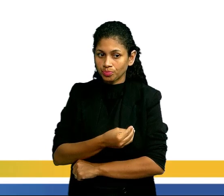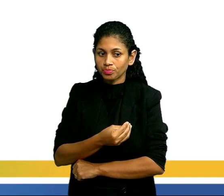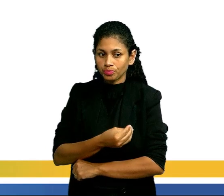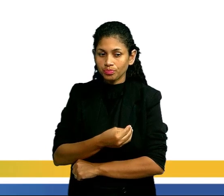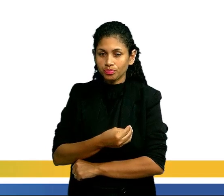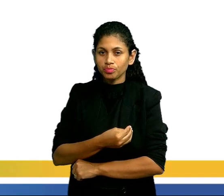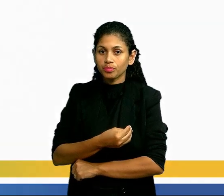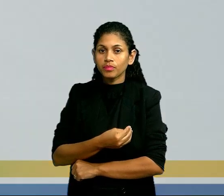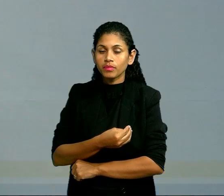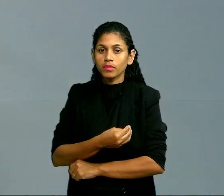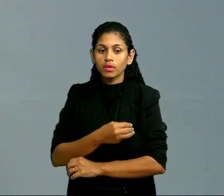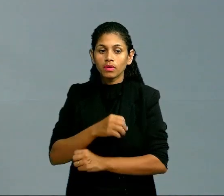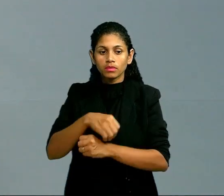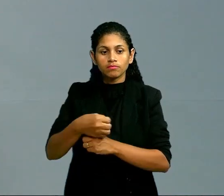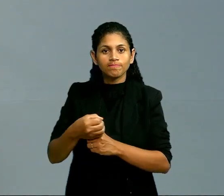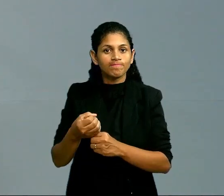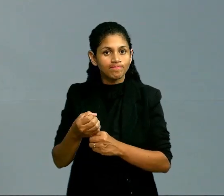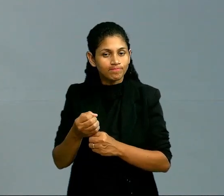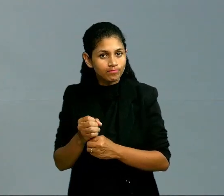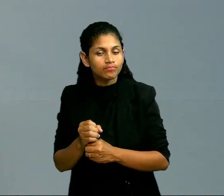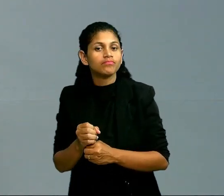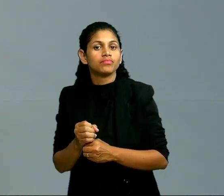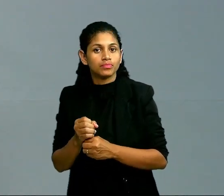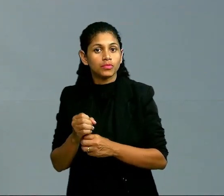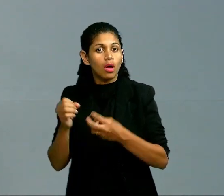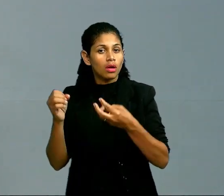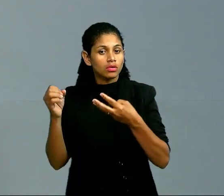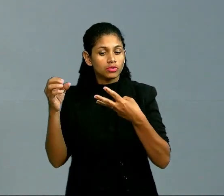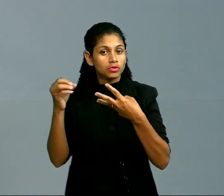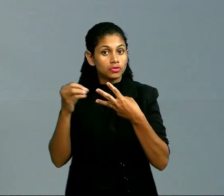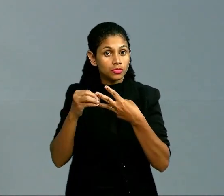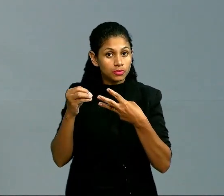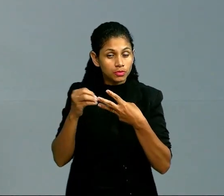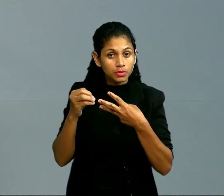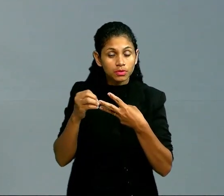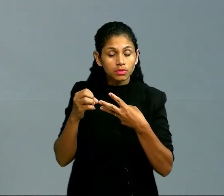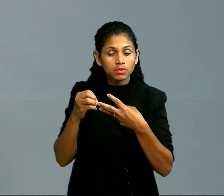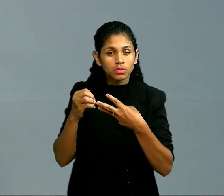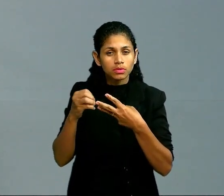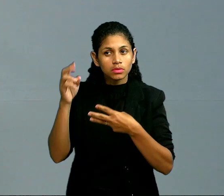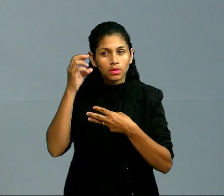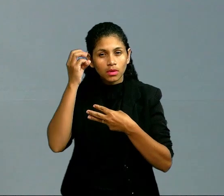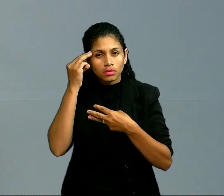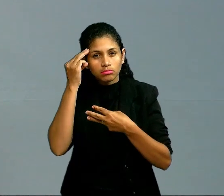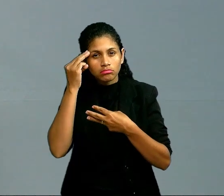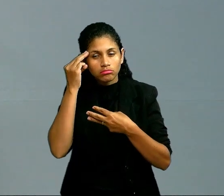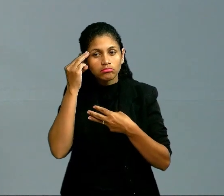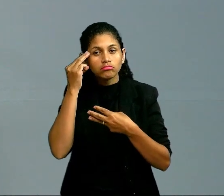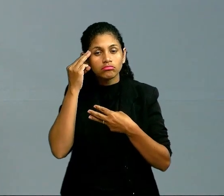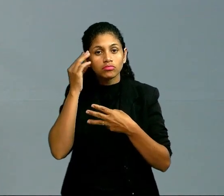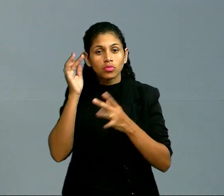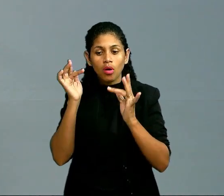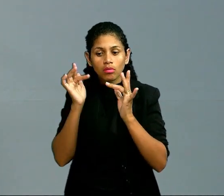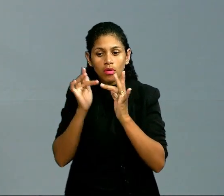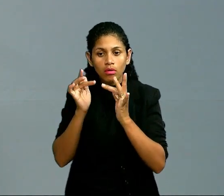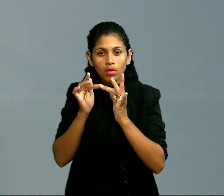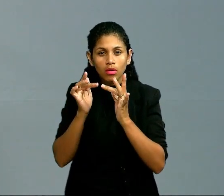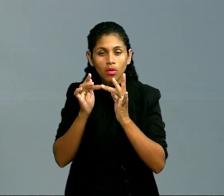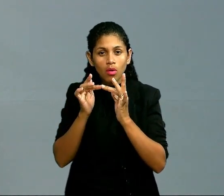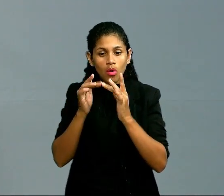e atua na resposta secundária, ou seja, ela vai estar, a partir do momento que o HPV entrar em contato com ela, o corpo vai